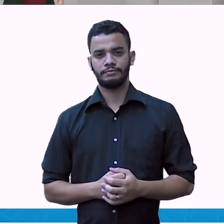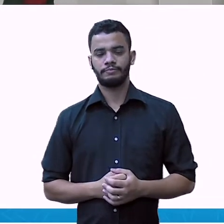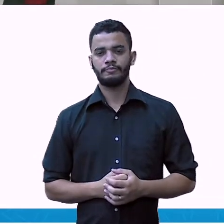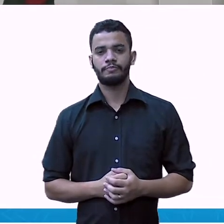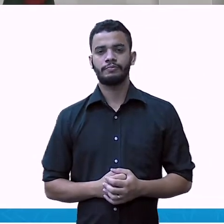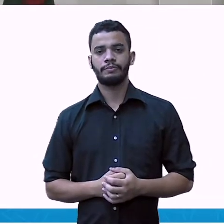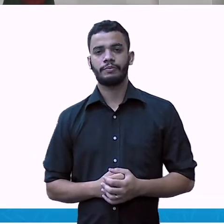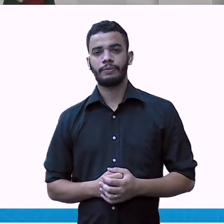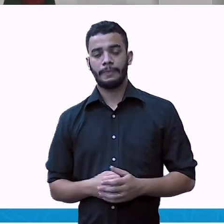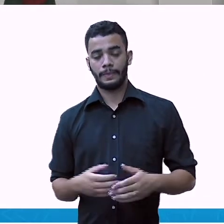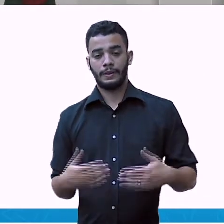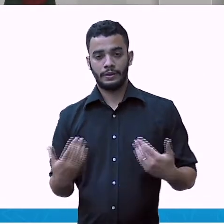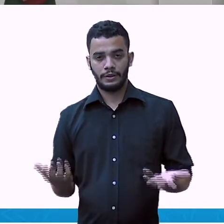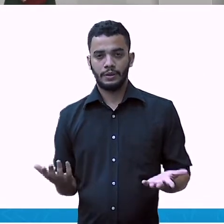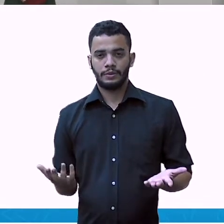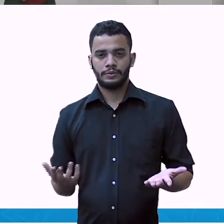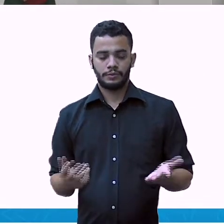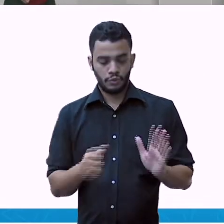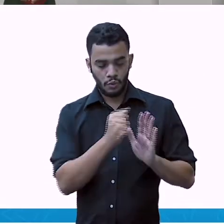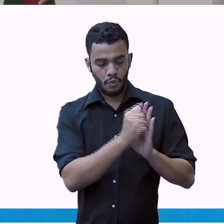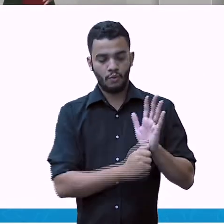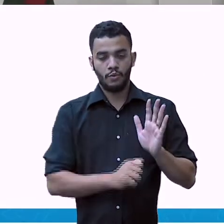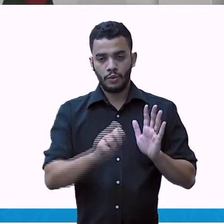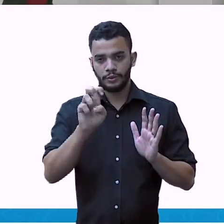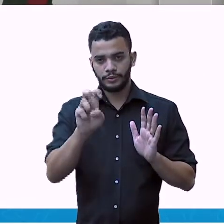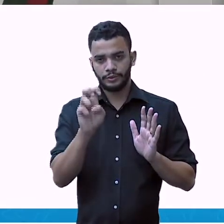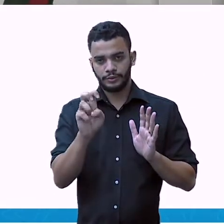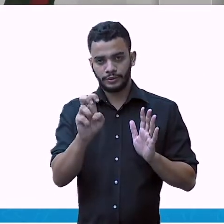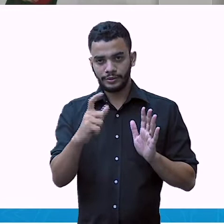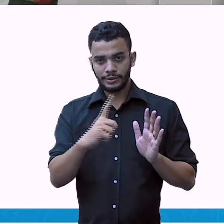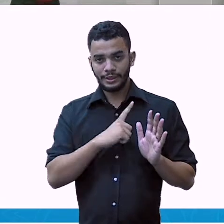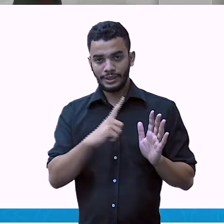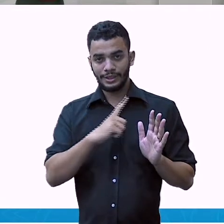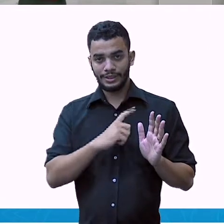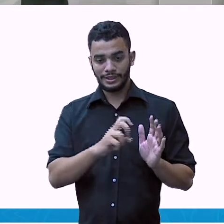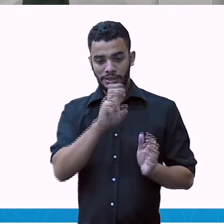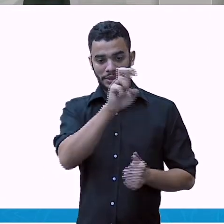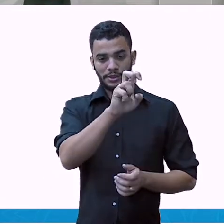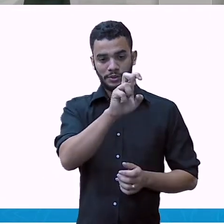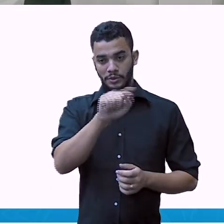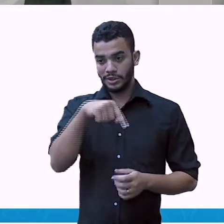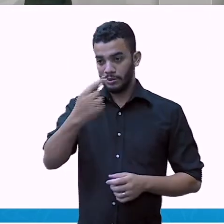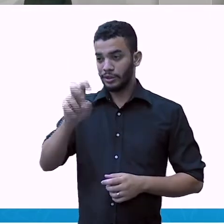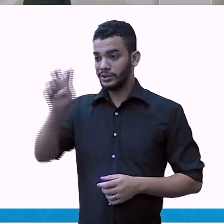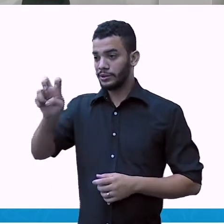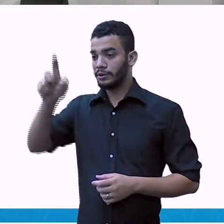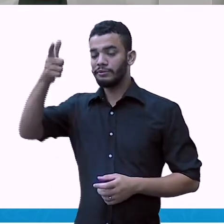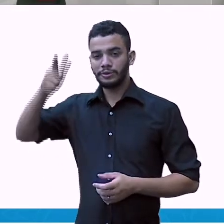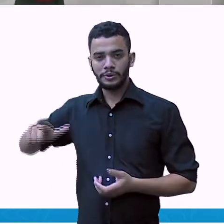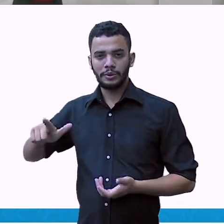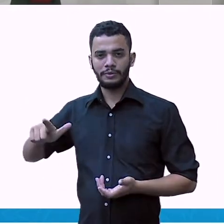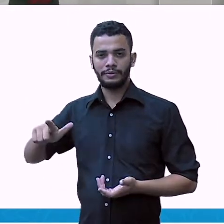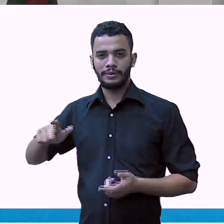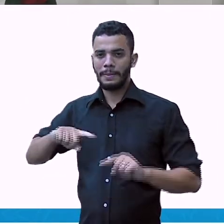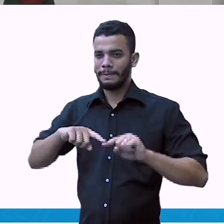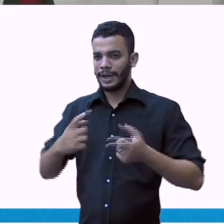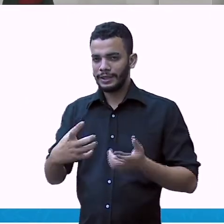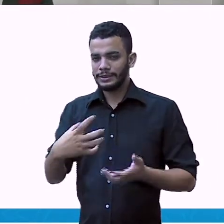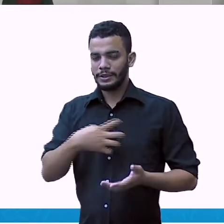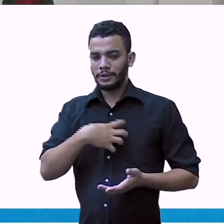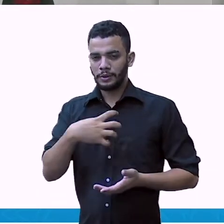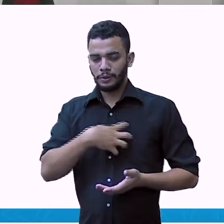Veja que o algarismo 5, ele aparece 2 vezes no número. Entretanto,